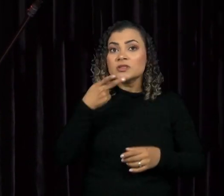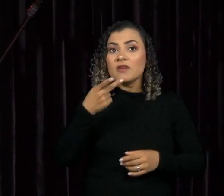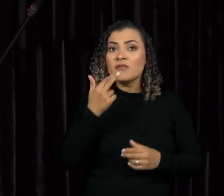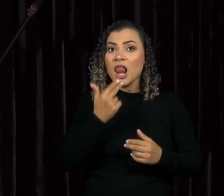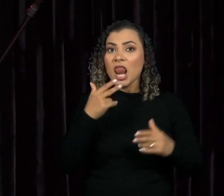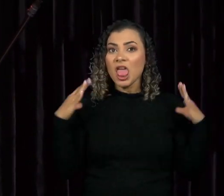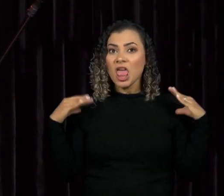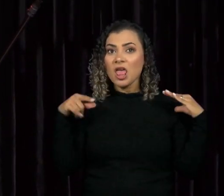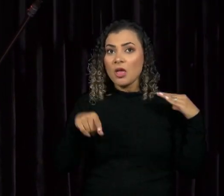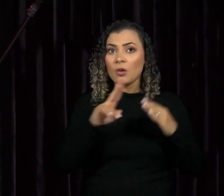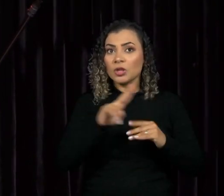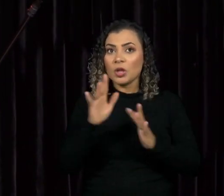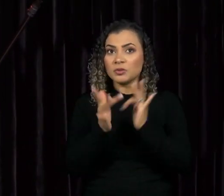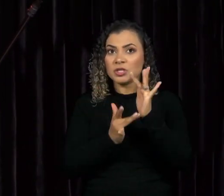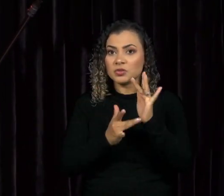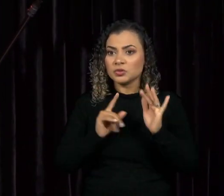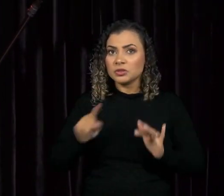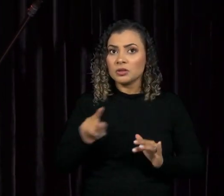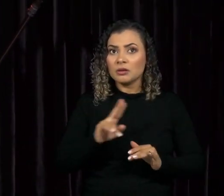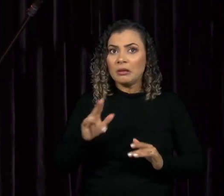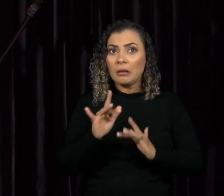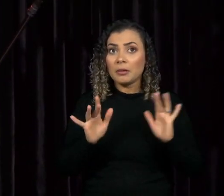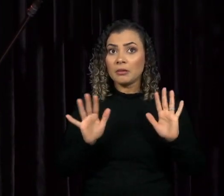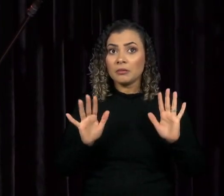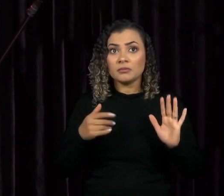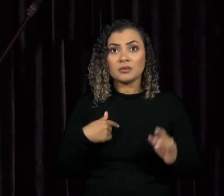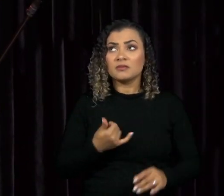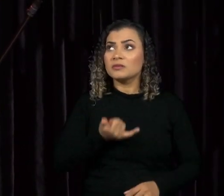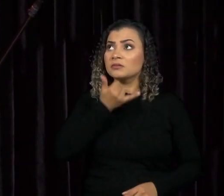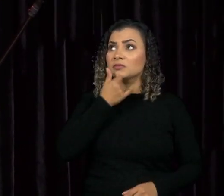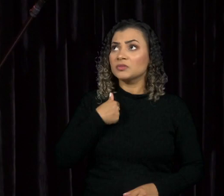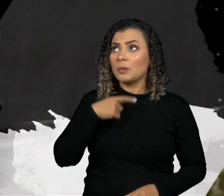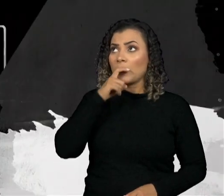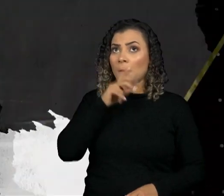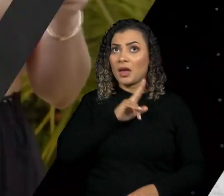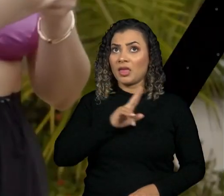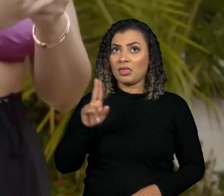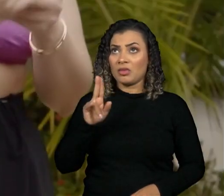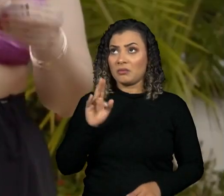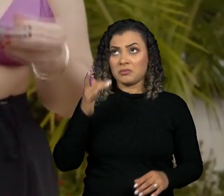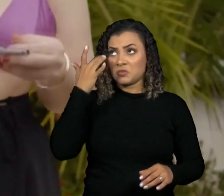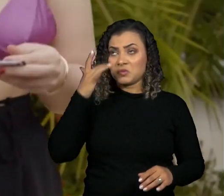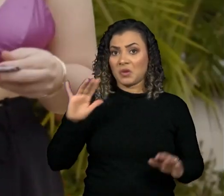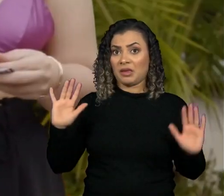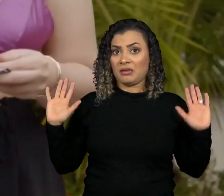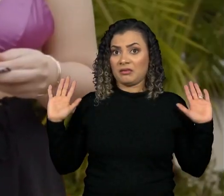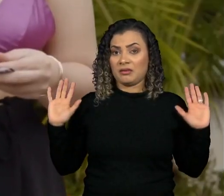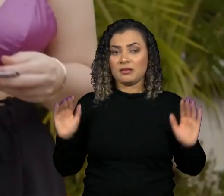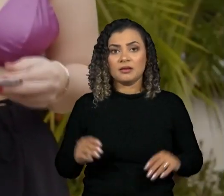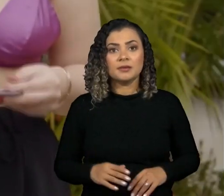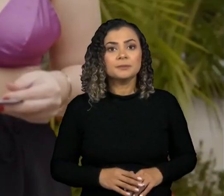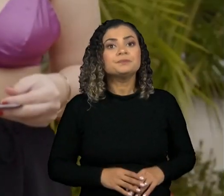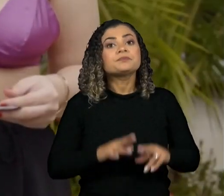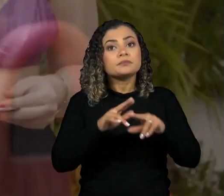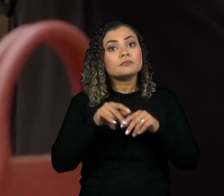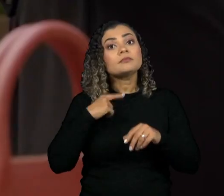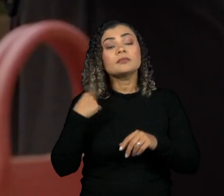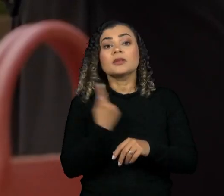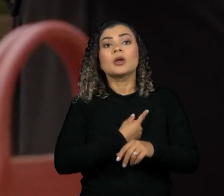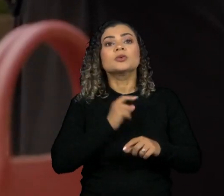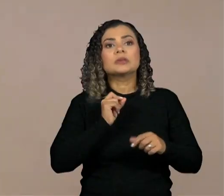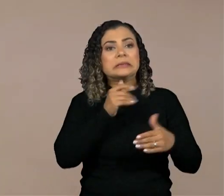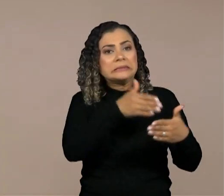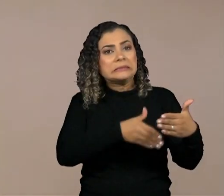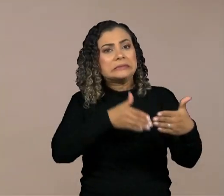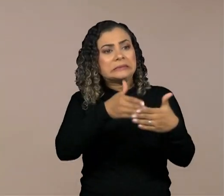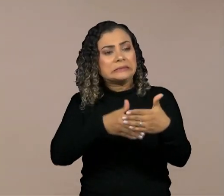línguas estranhas em nome de Yeshua Hamashia. Eu falei, pastor, não sei nem quem é meu pai. A gente, derruba um monte de paradigmas aí, tá ligado?